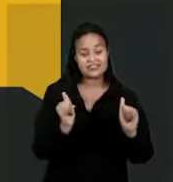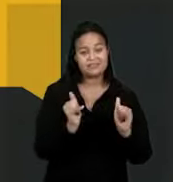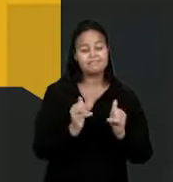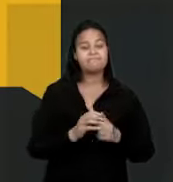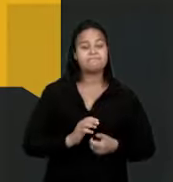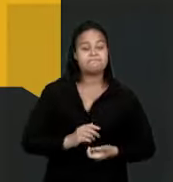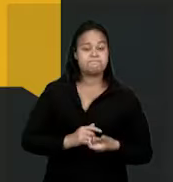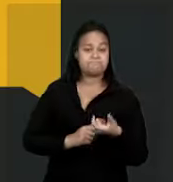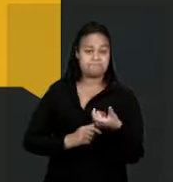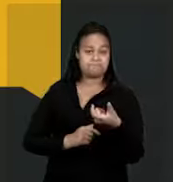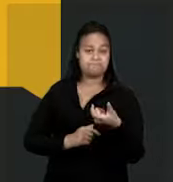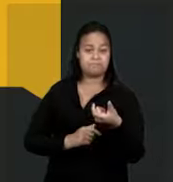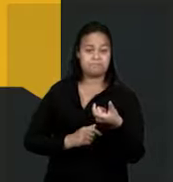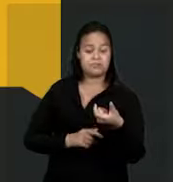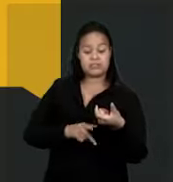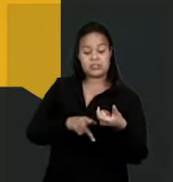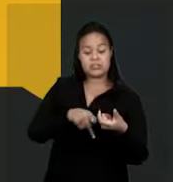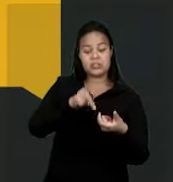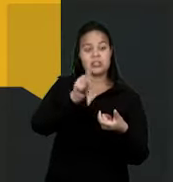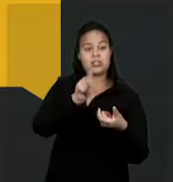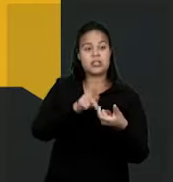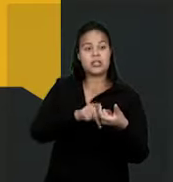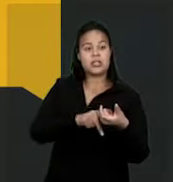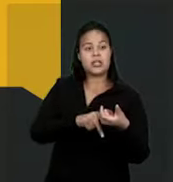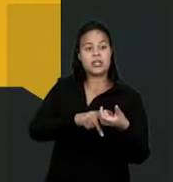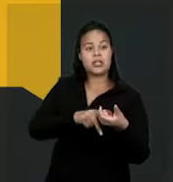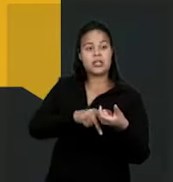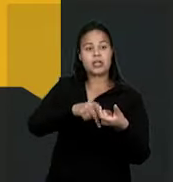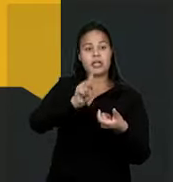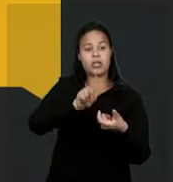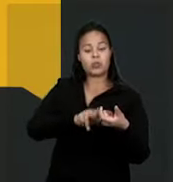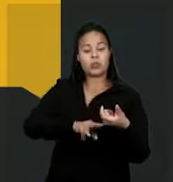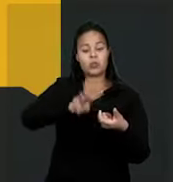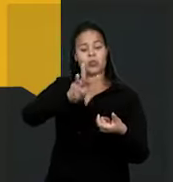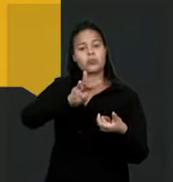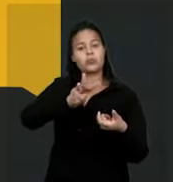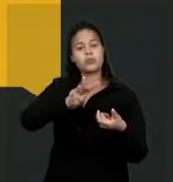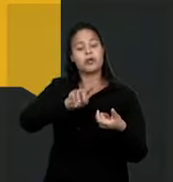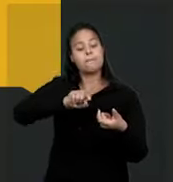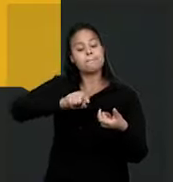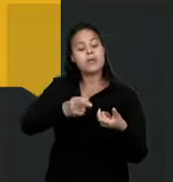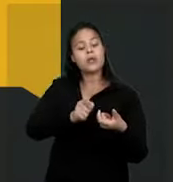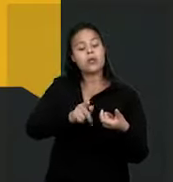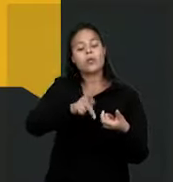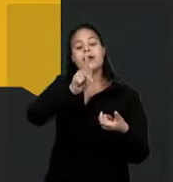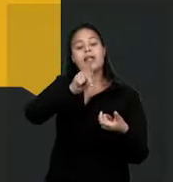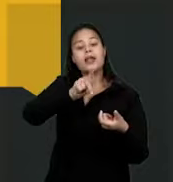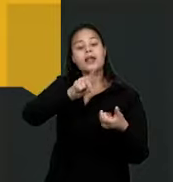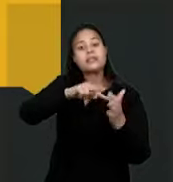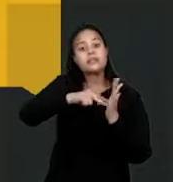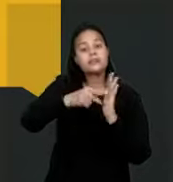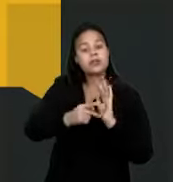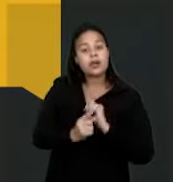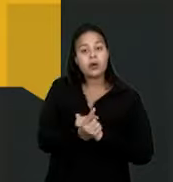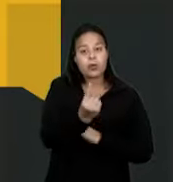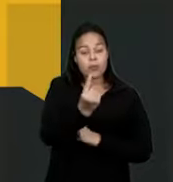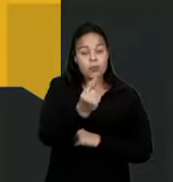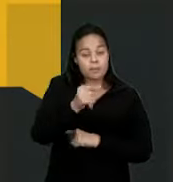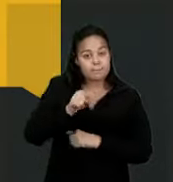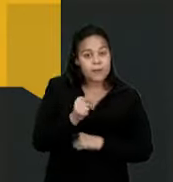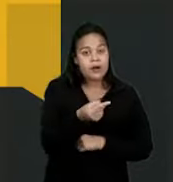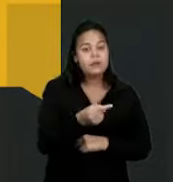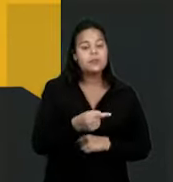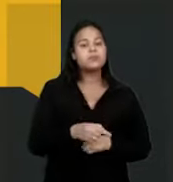unidade prática, o quilowatt. Lembrando, quilo significa 1000, representa 1000. 1 quilowatt,